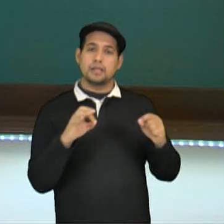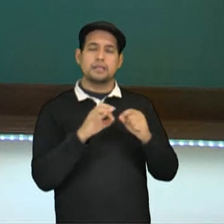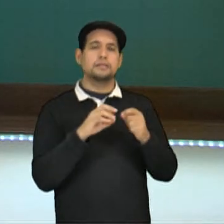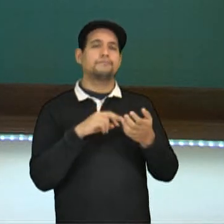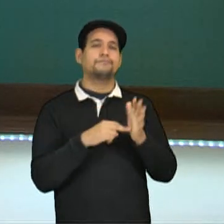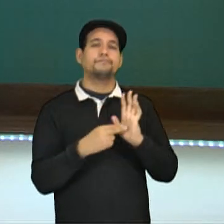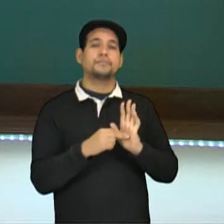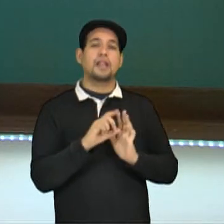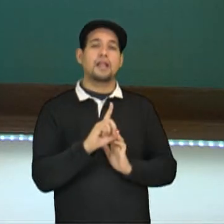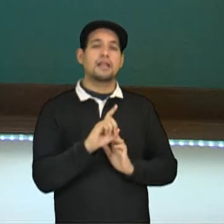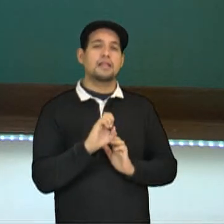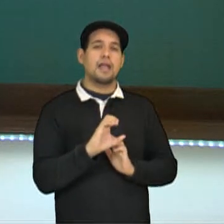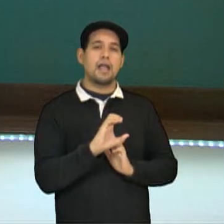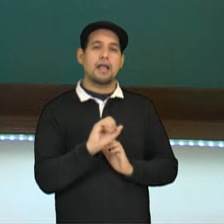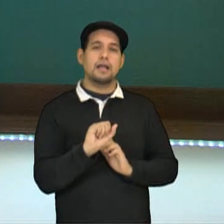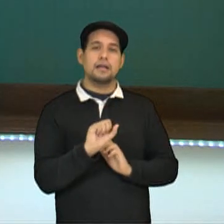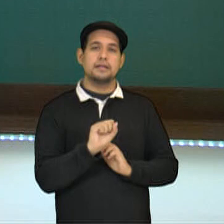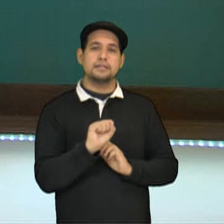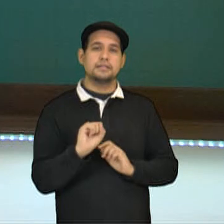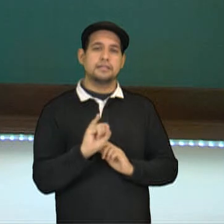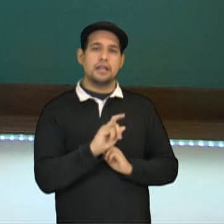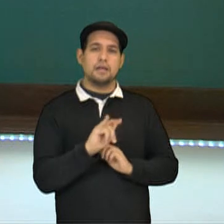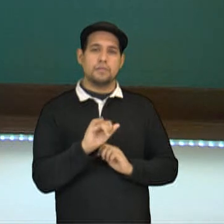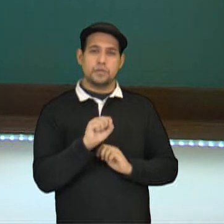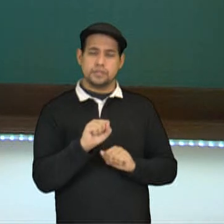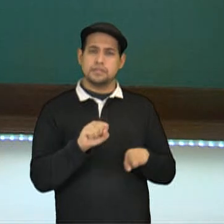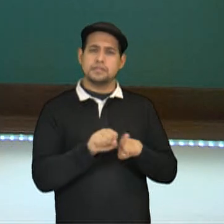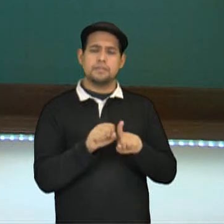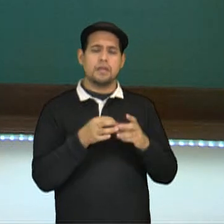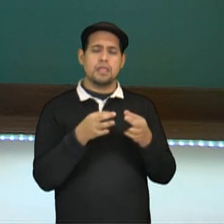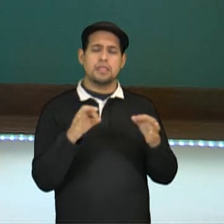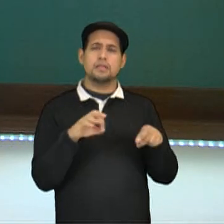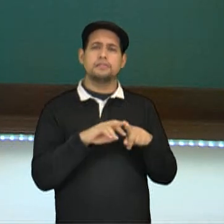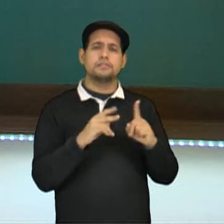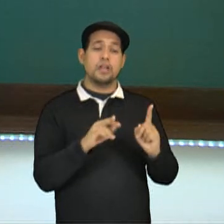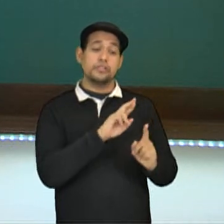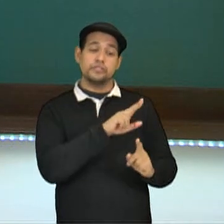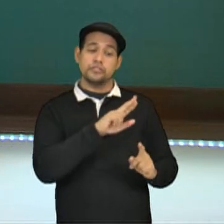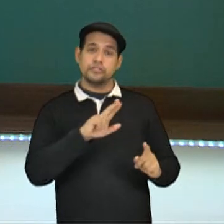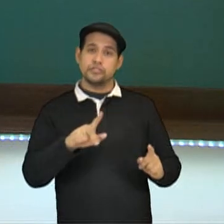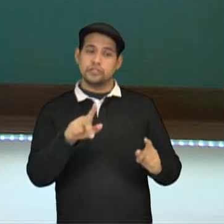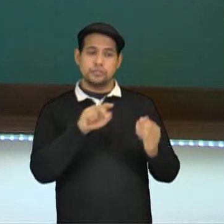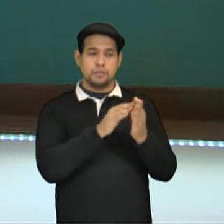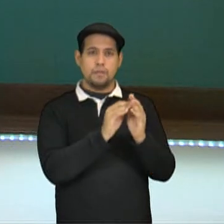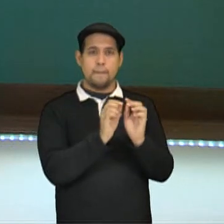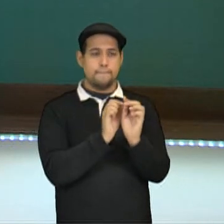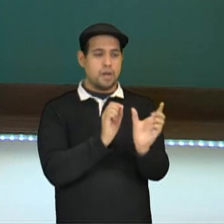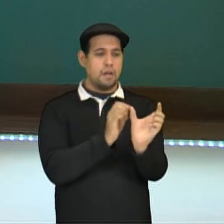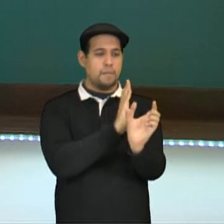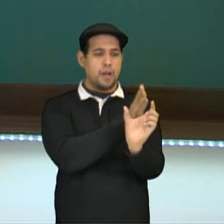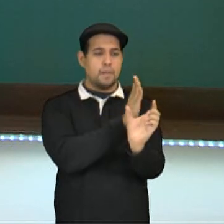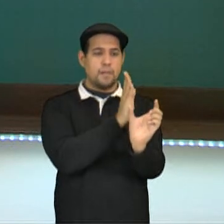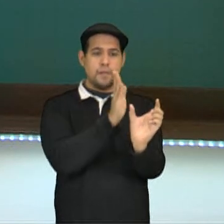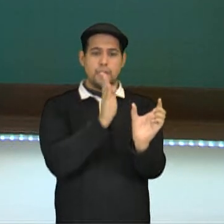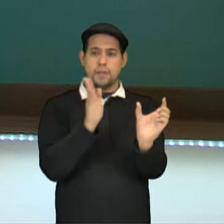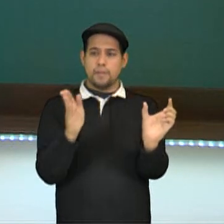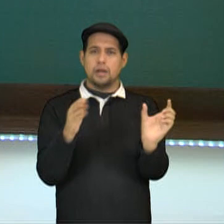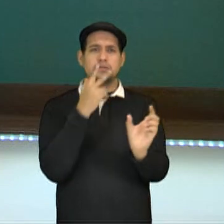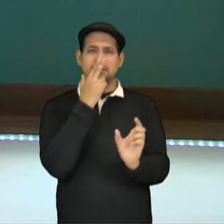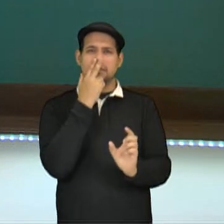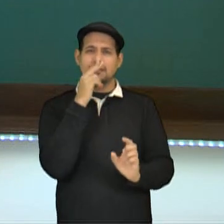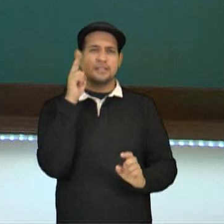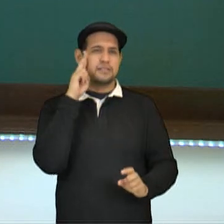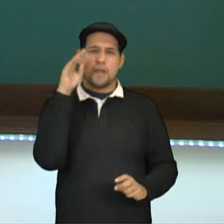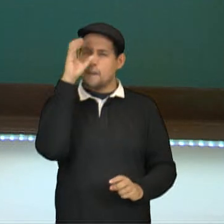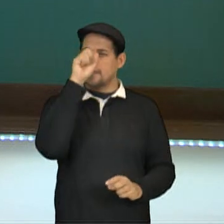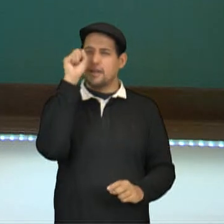como decassílabo. Sílabas métricas são as divisões silábicas parecidas com aquela separação de sílaba